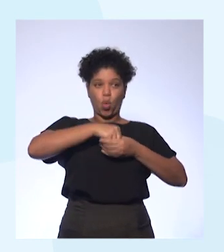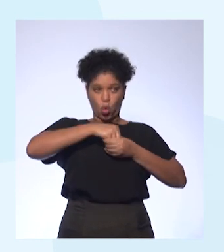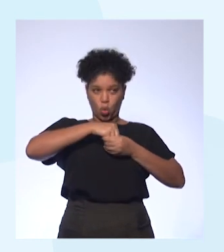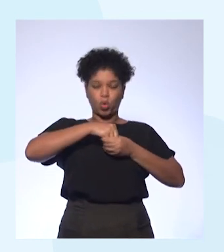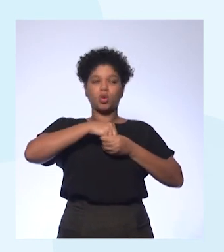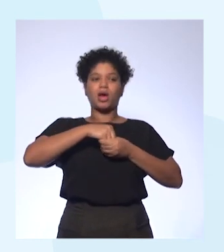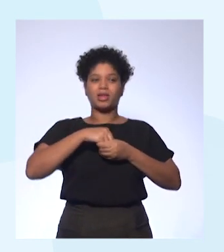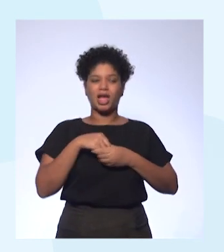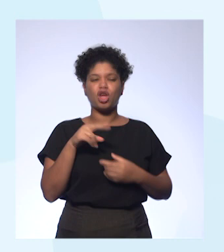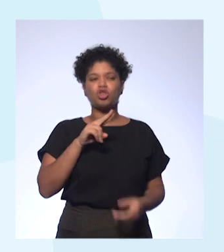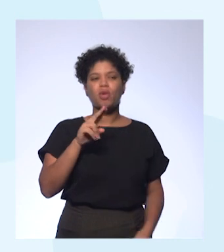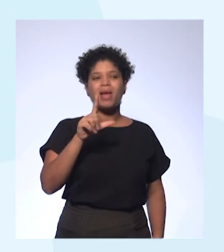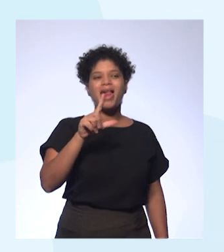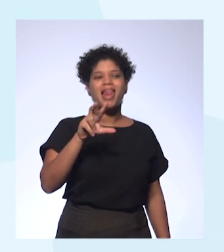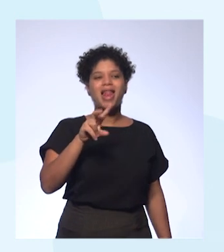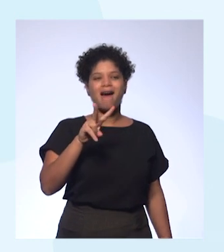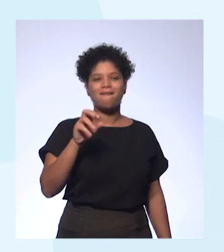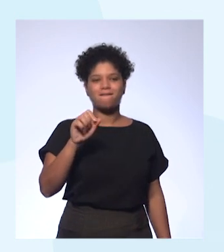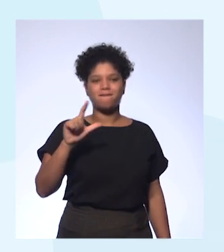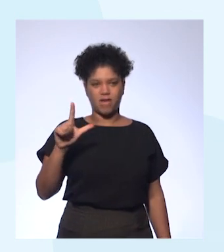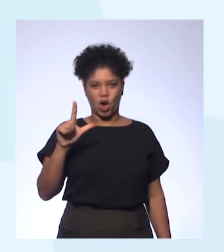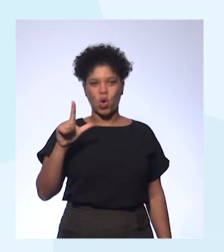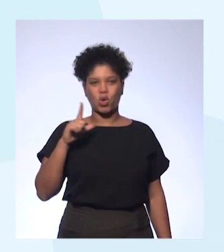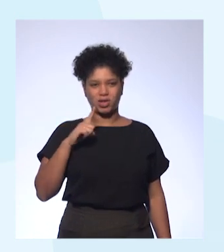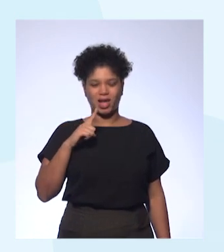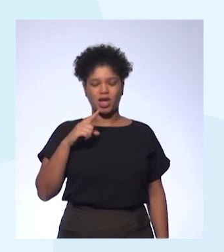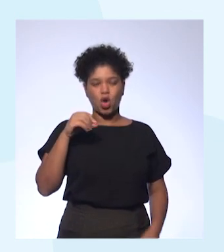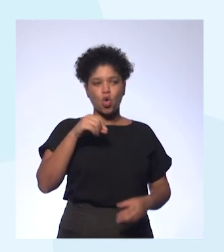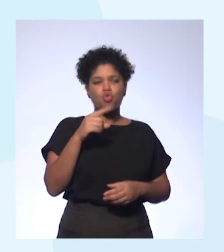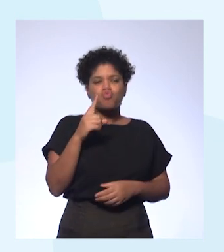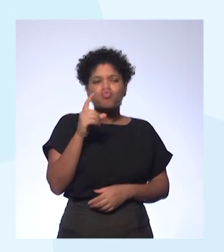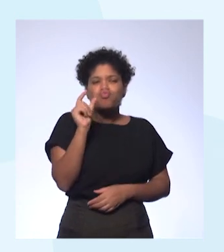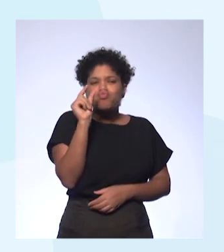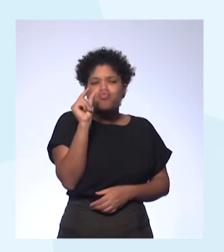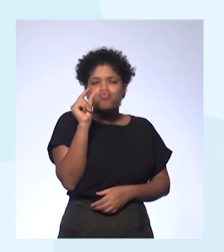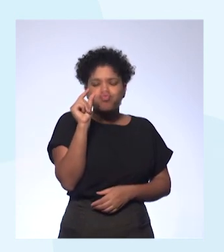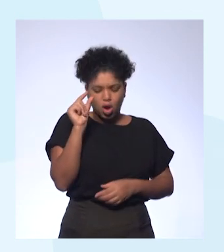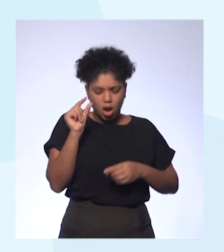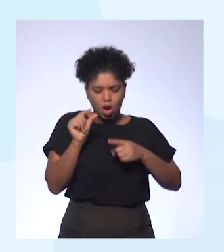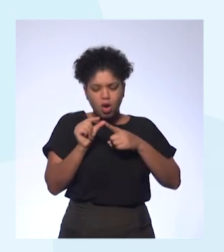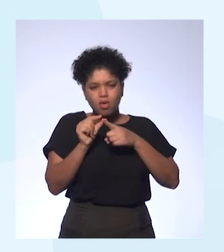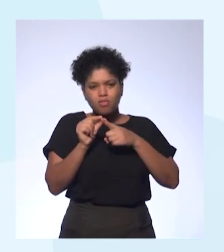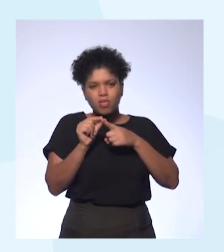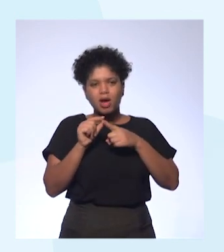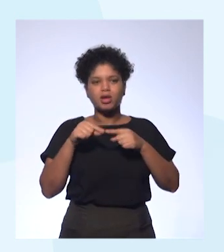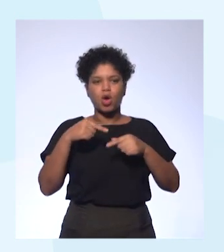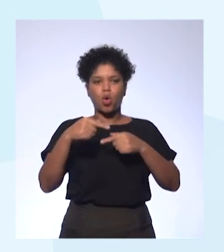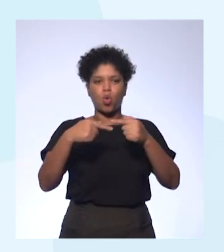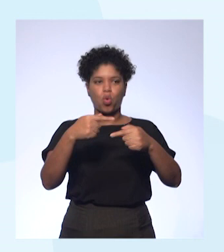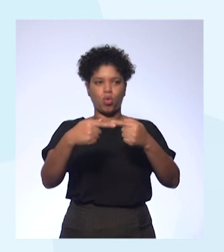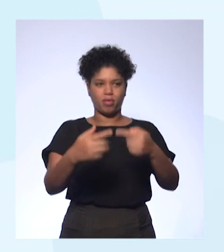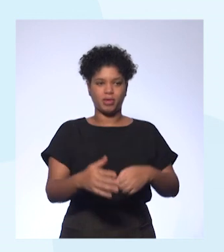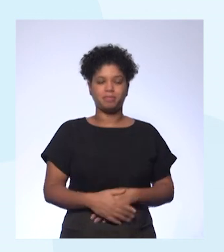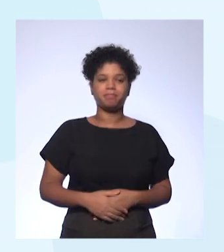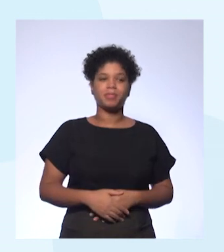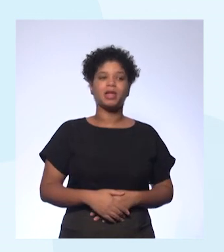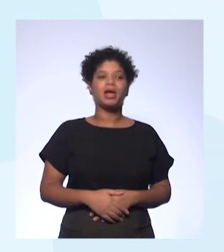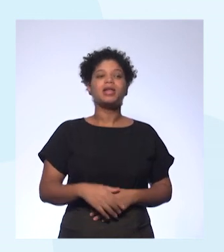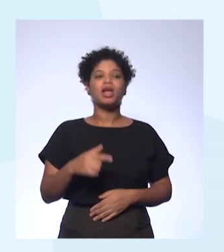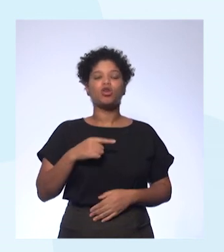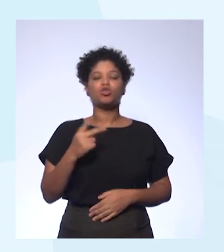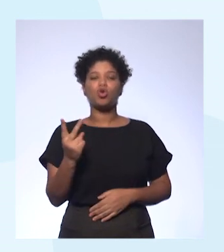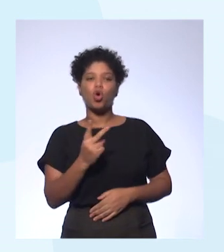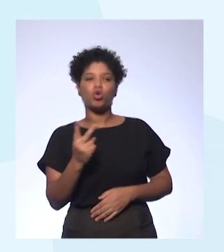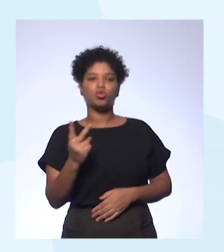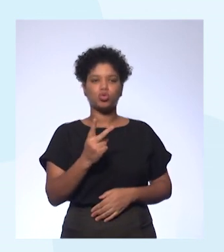ali larval. Os irudíneos são hermafroditas e com desenvolvimento direto,